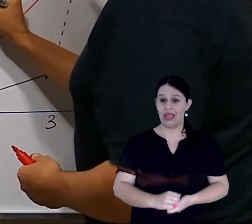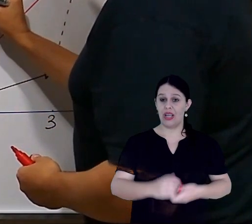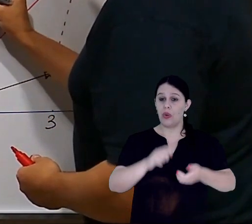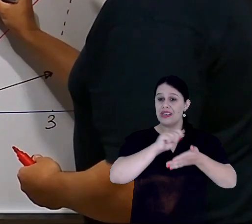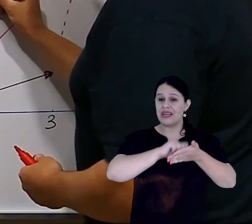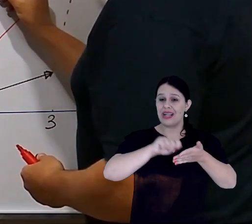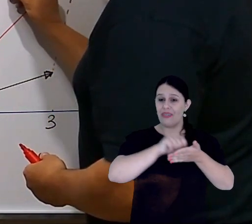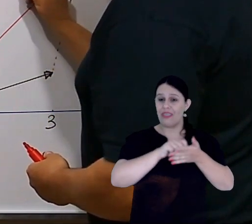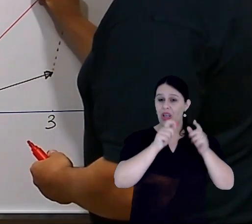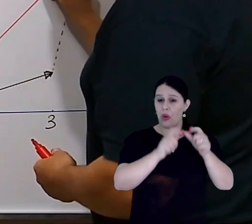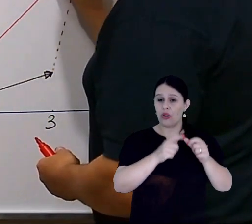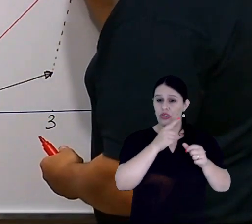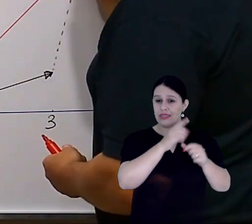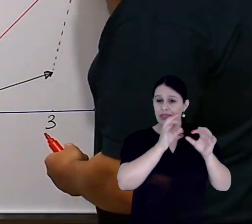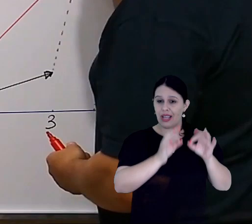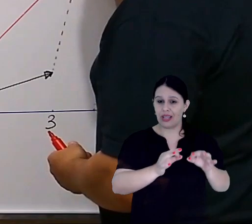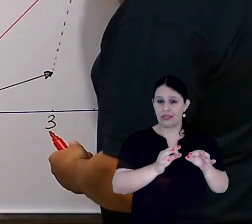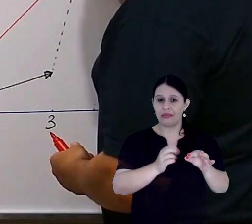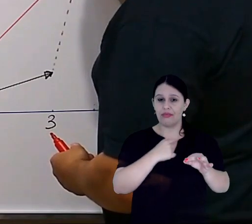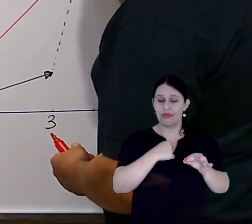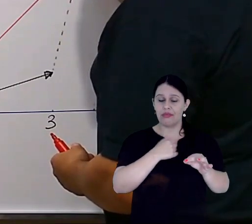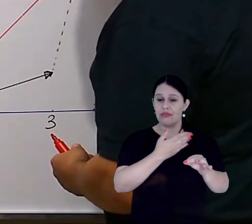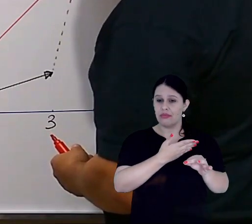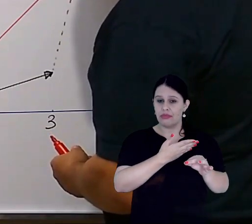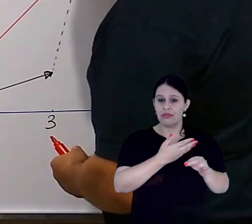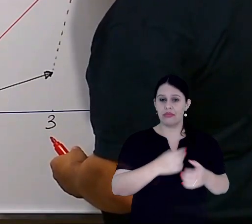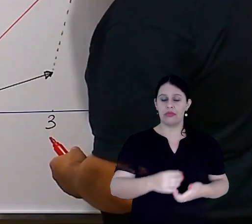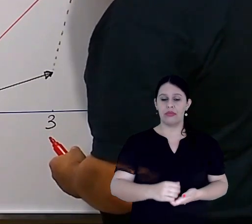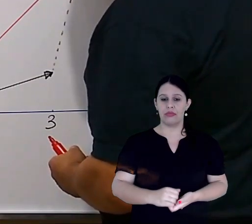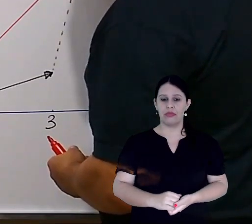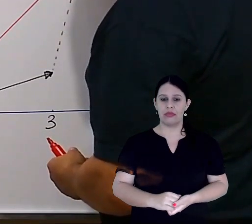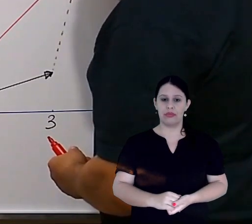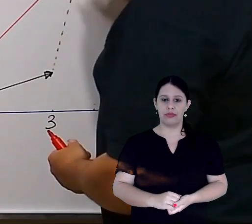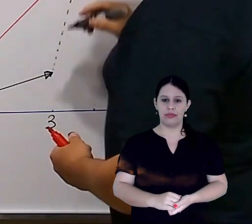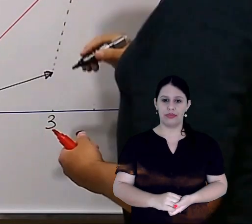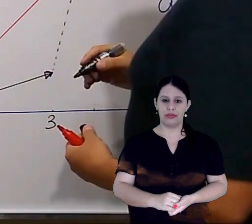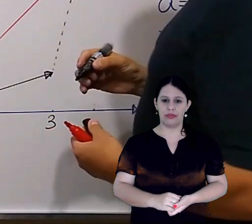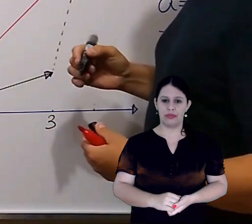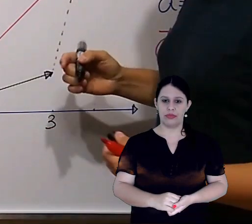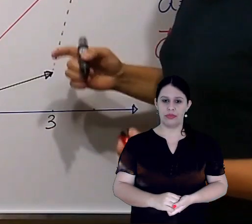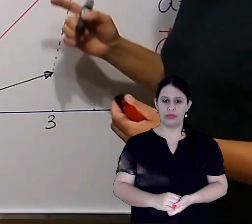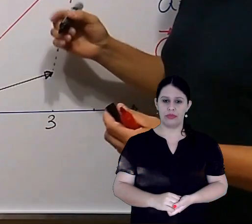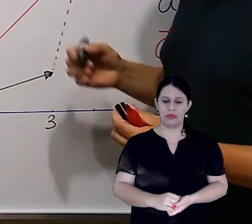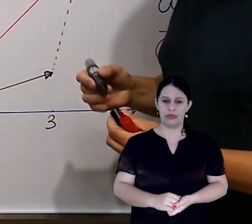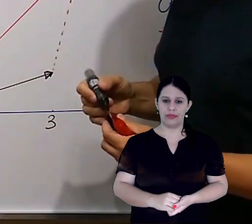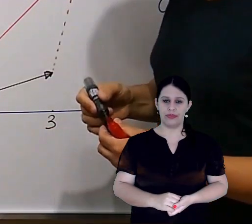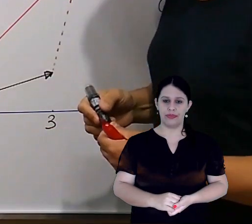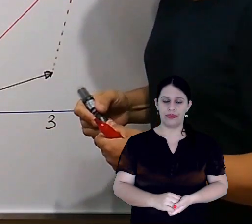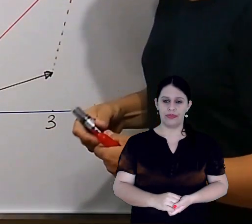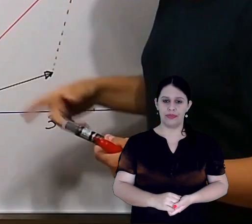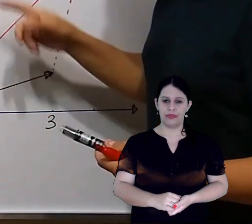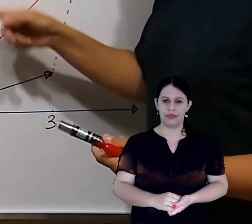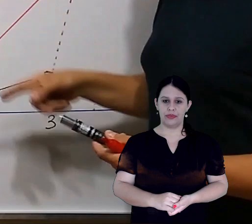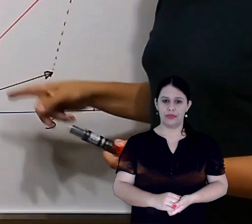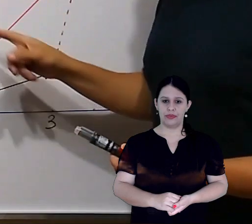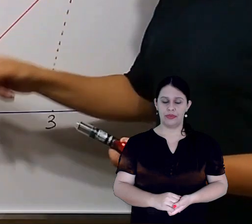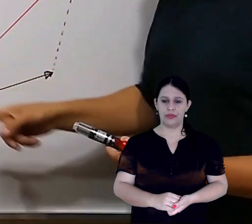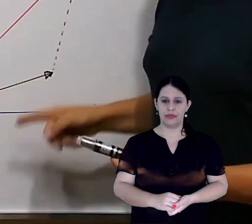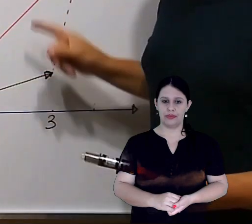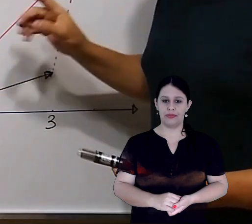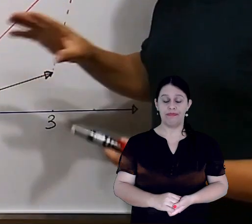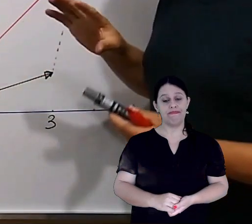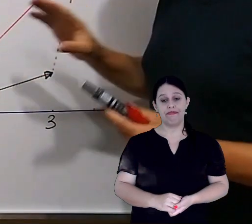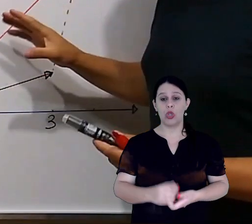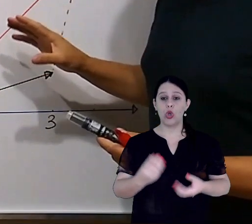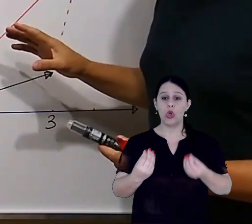Não poderia? Porque como eu disse O vetor Não